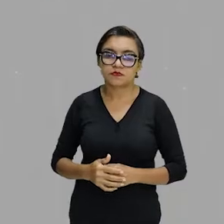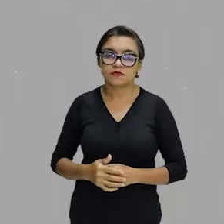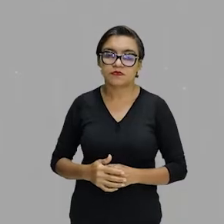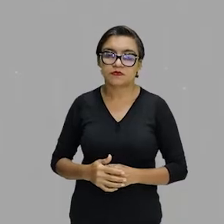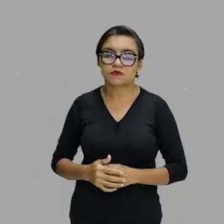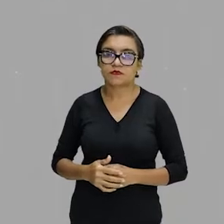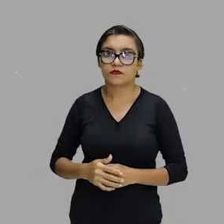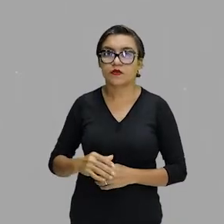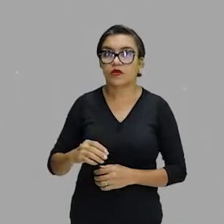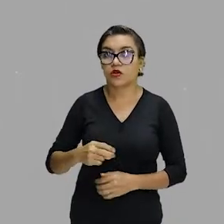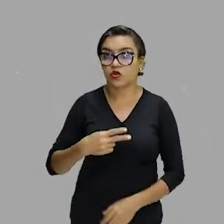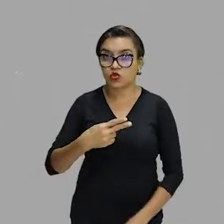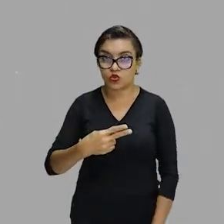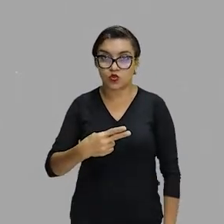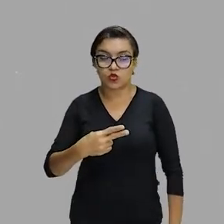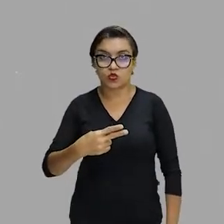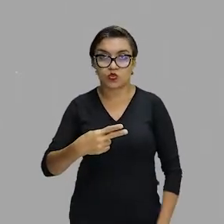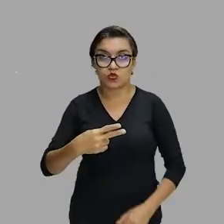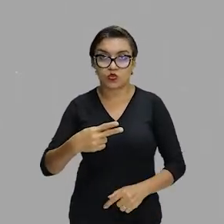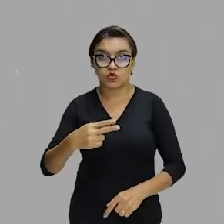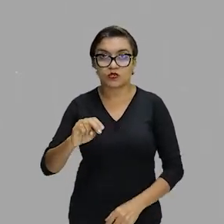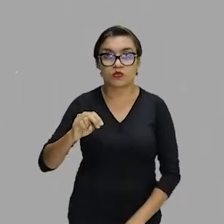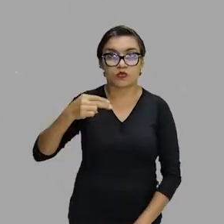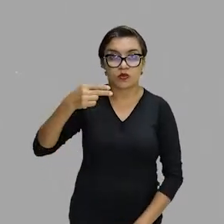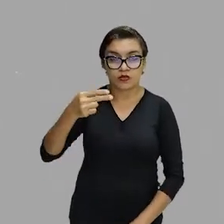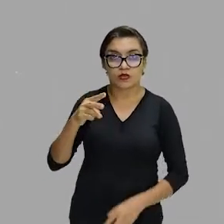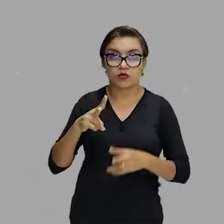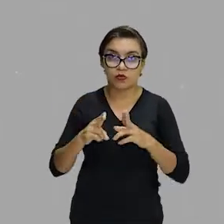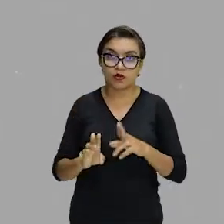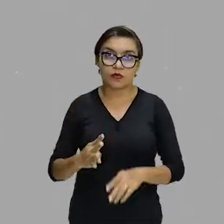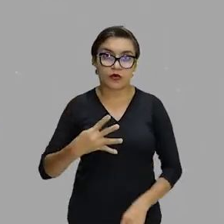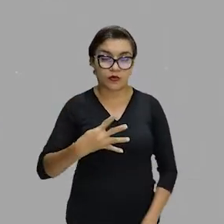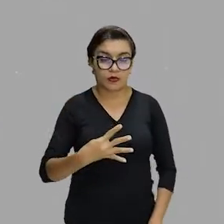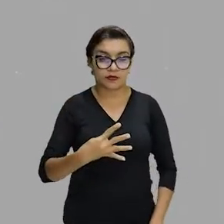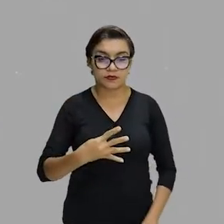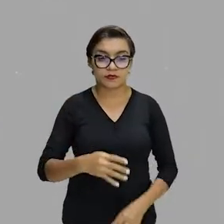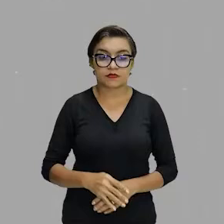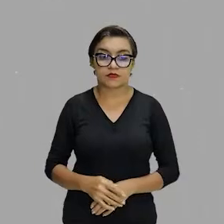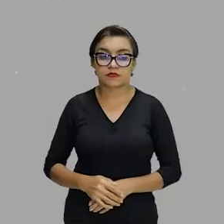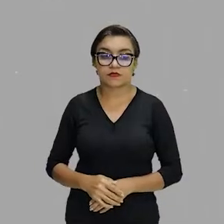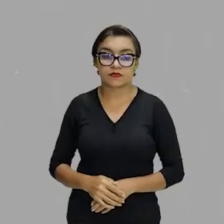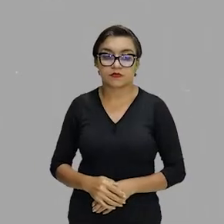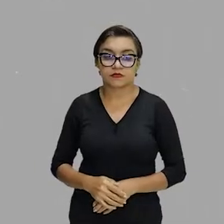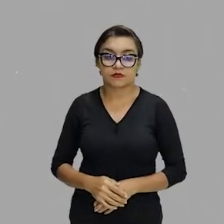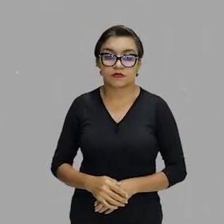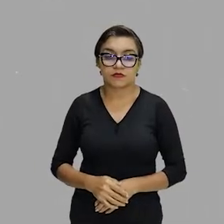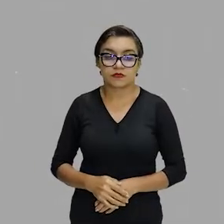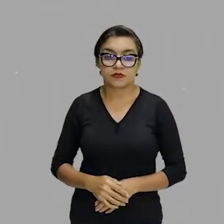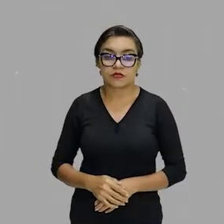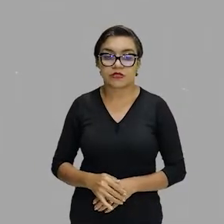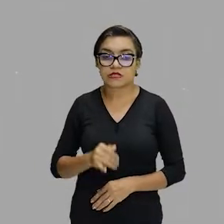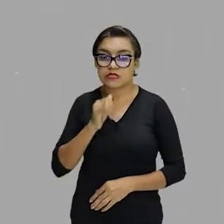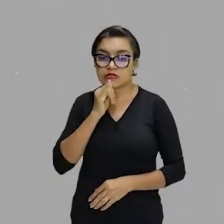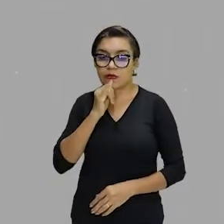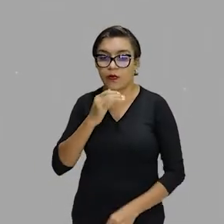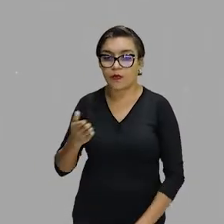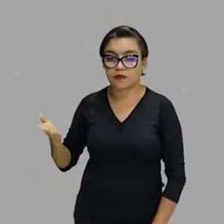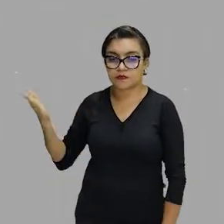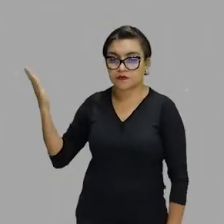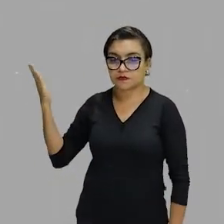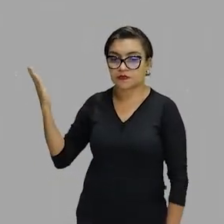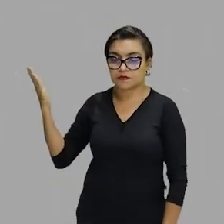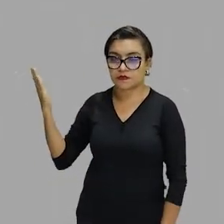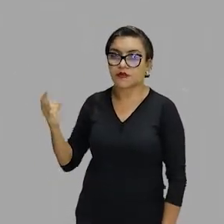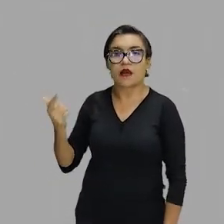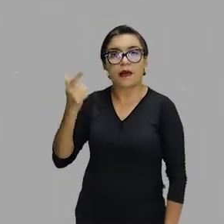quadrado, 4, 5 ao quadrado, 25. Por sua vez, eu tenho uma divisão de frações, o que é que eu vou fazer? Eu